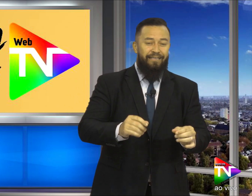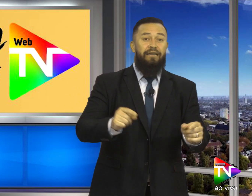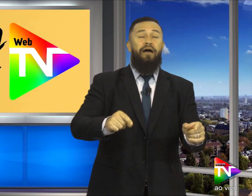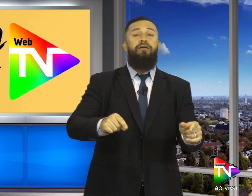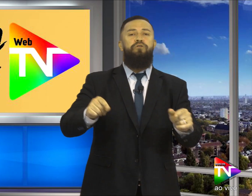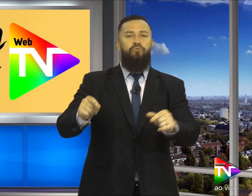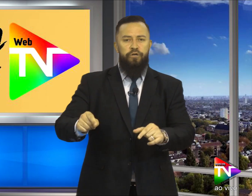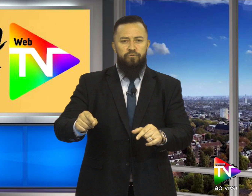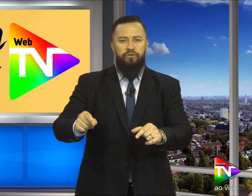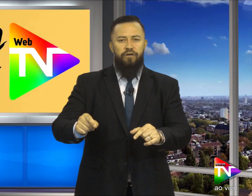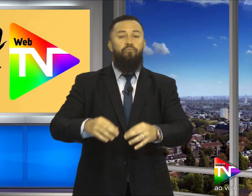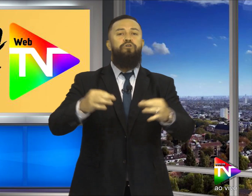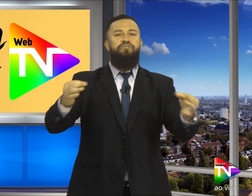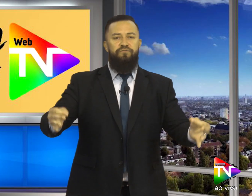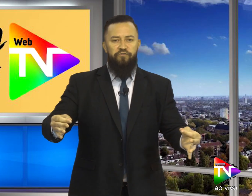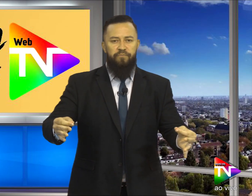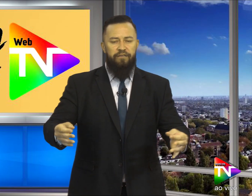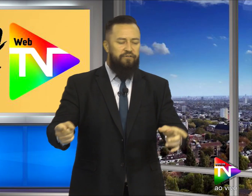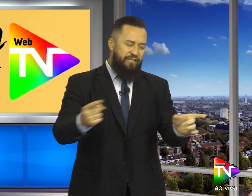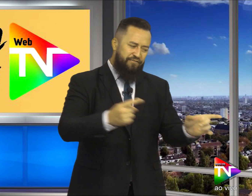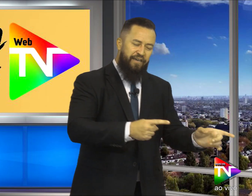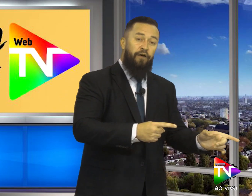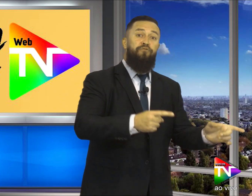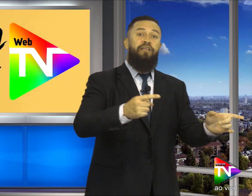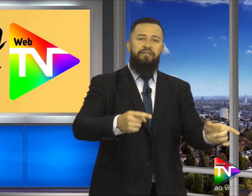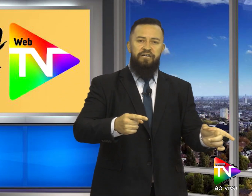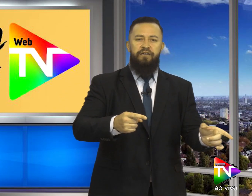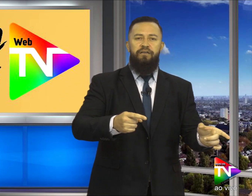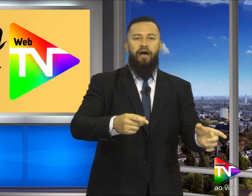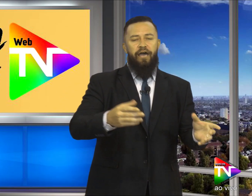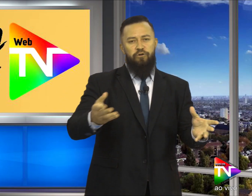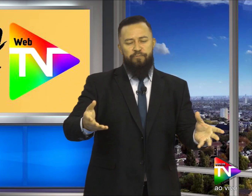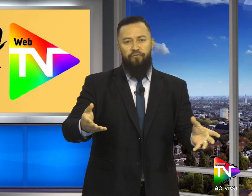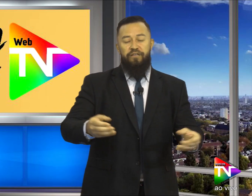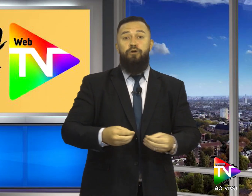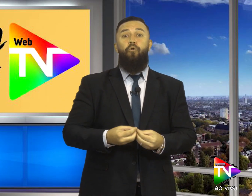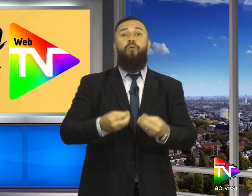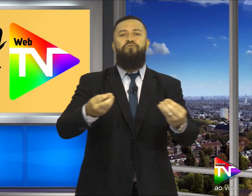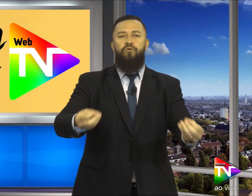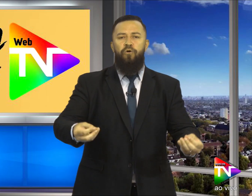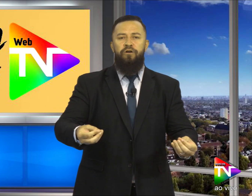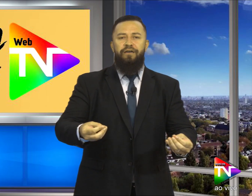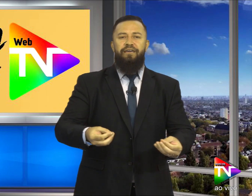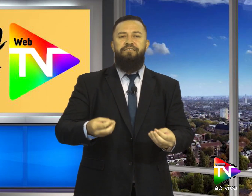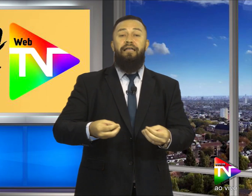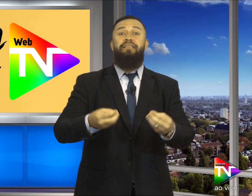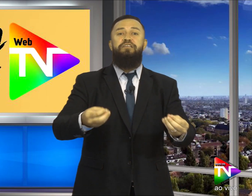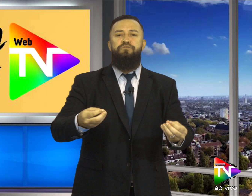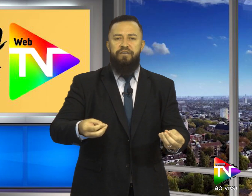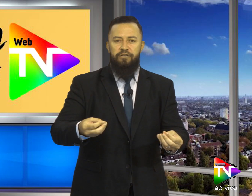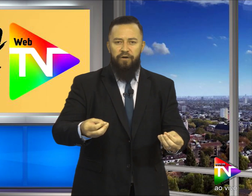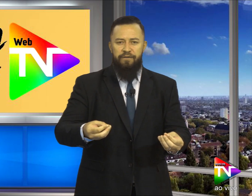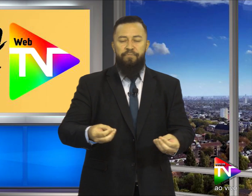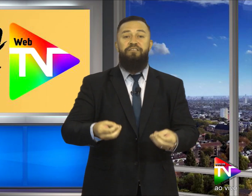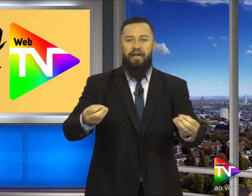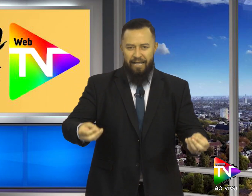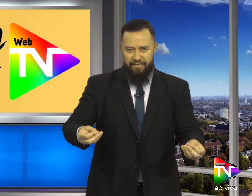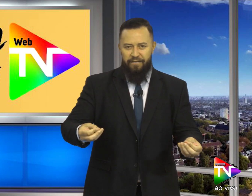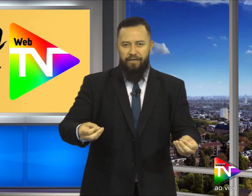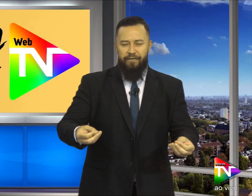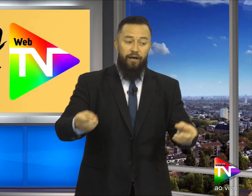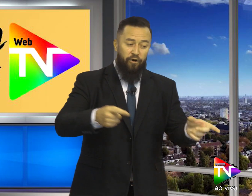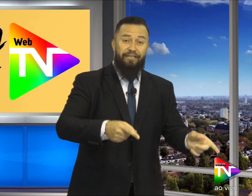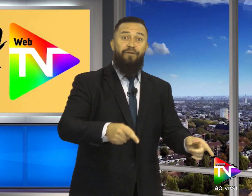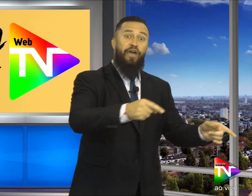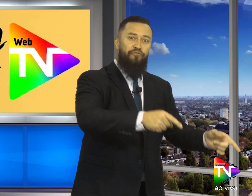aí trabalhando em muito, muito desenvolvimento. Vocês veem aí a Fundajan, aí o Hospital Fundajan, como ficou esse atendimento aí